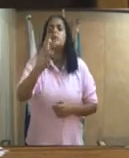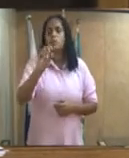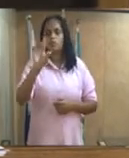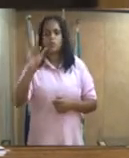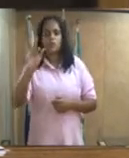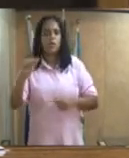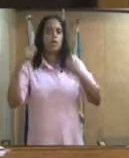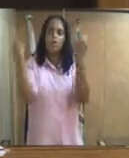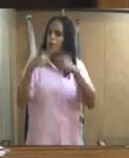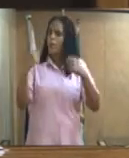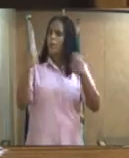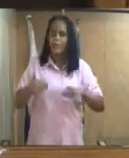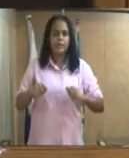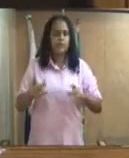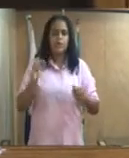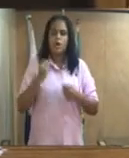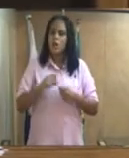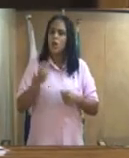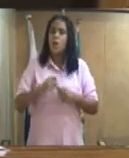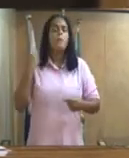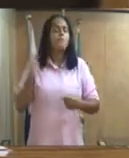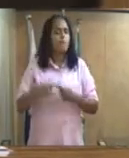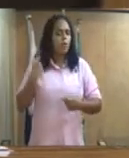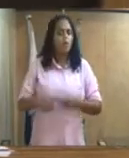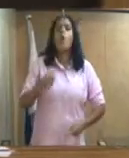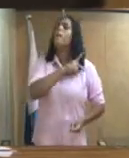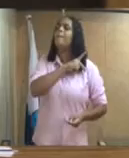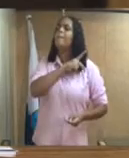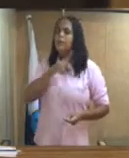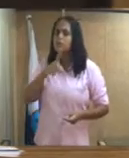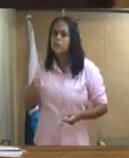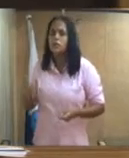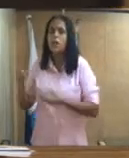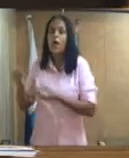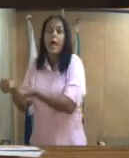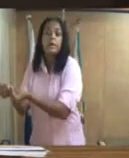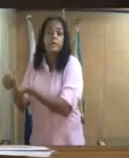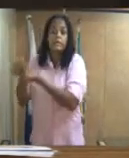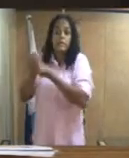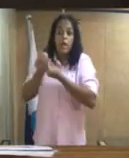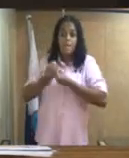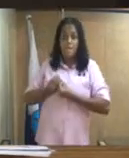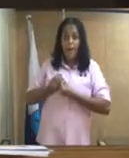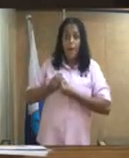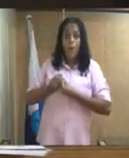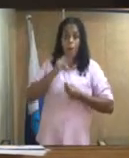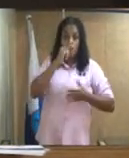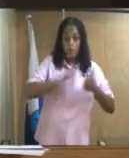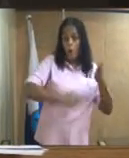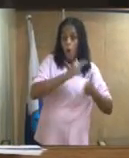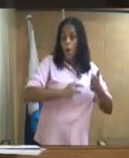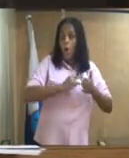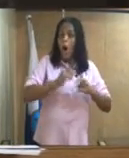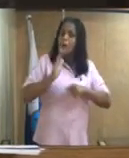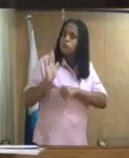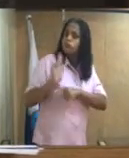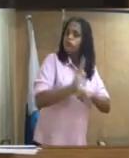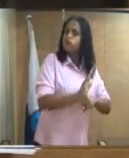vai precisar apelar, porque o presidente recebeu, honrou o seu compromisso com a população dessa